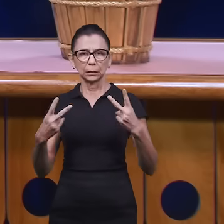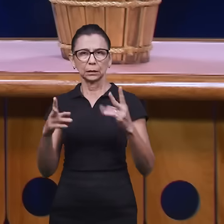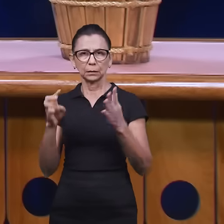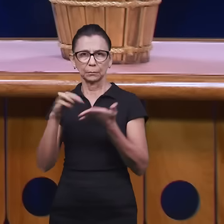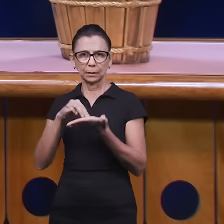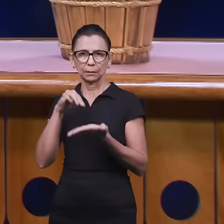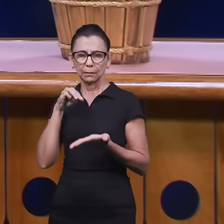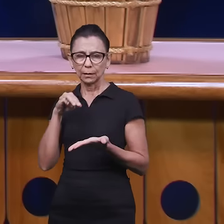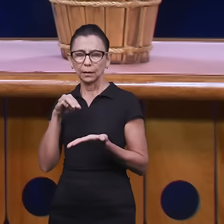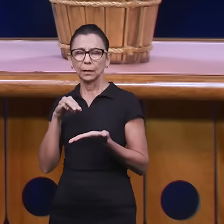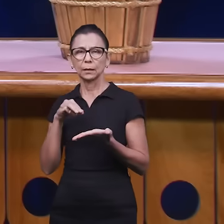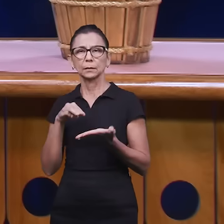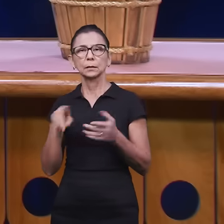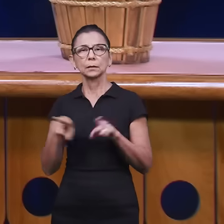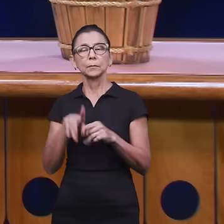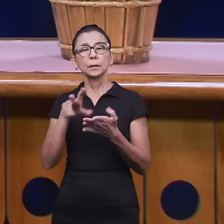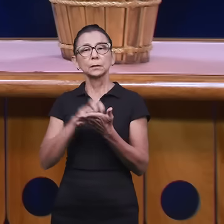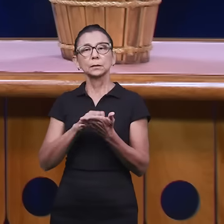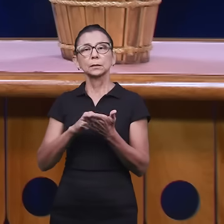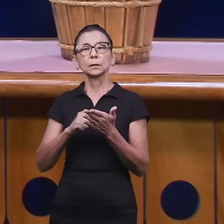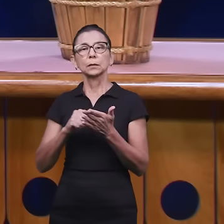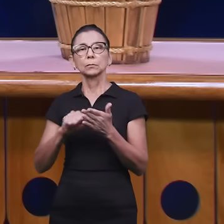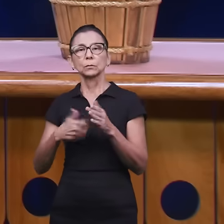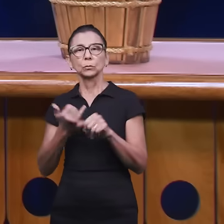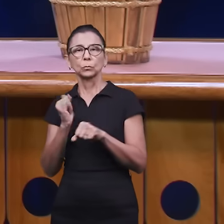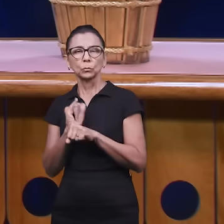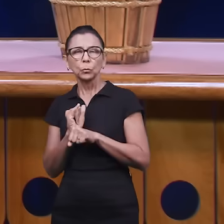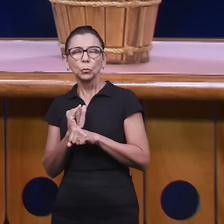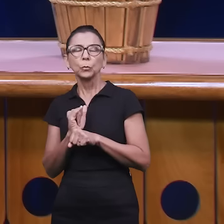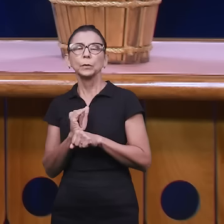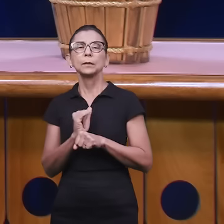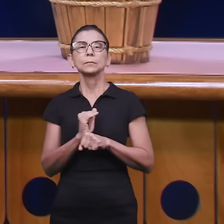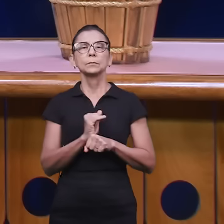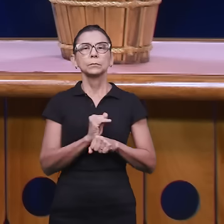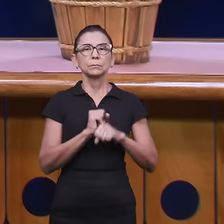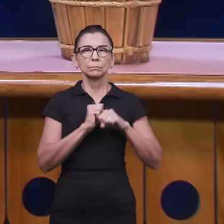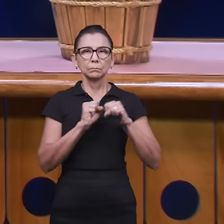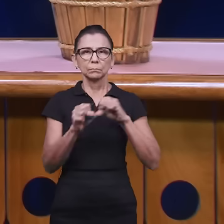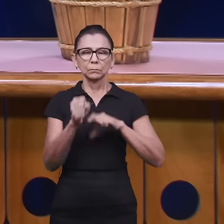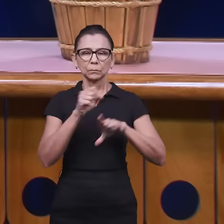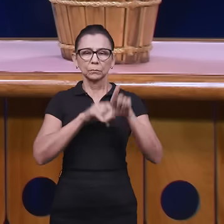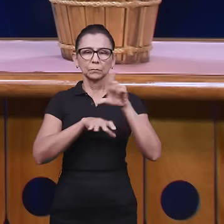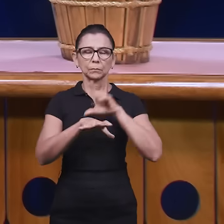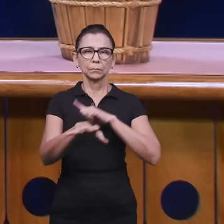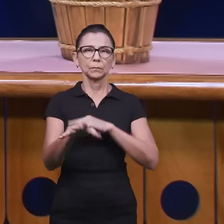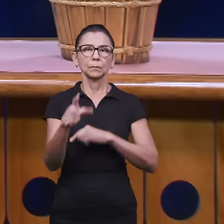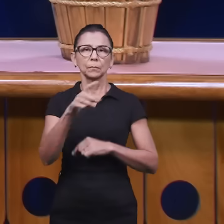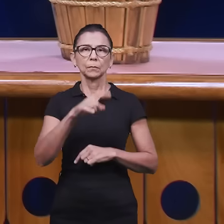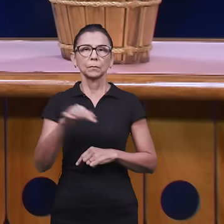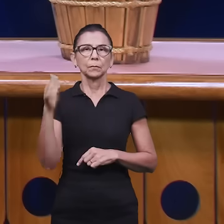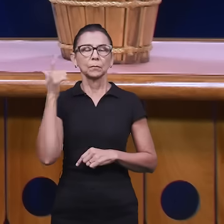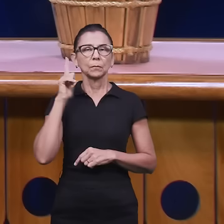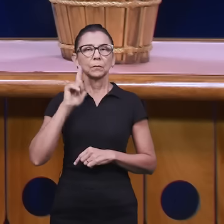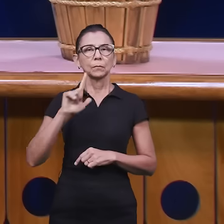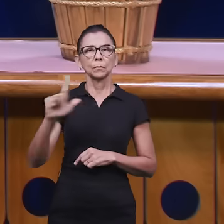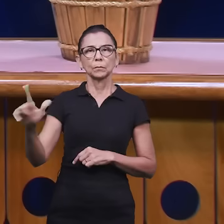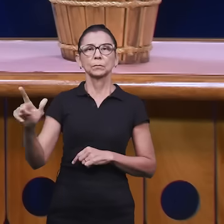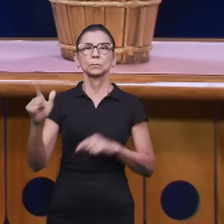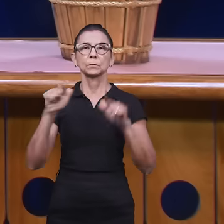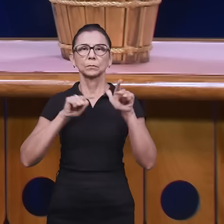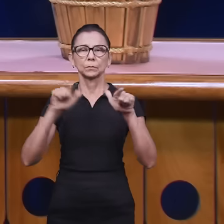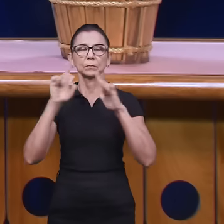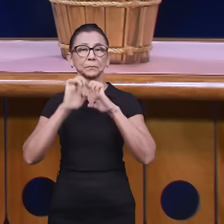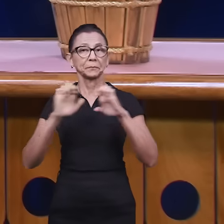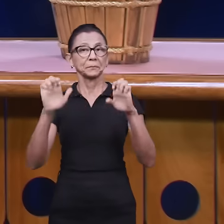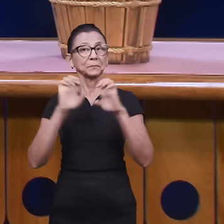da igreja, a inscrição no YouTube para que receba os nossos conteúdos e assim nós consigamos fazer esse